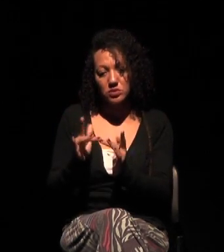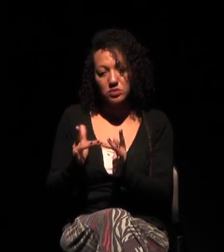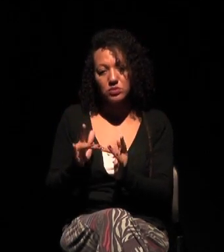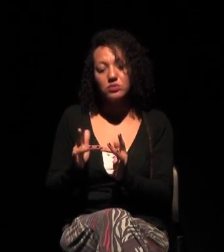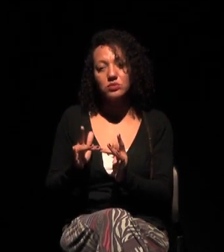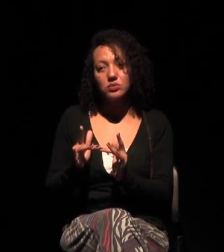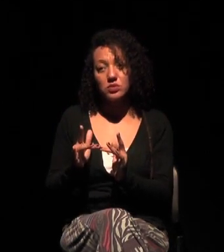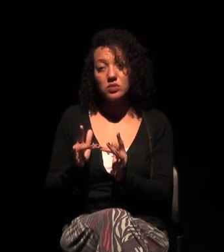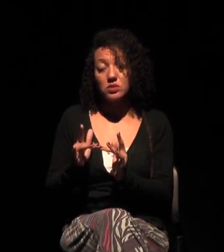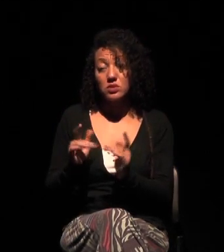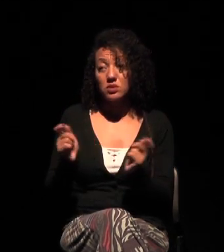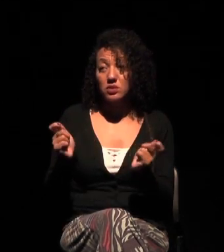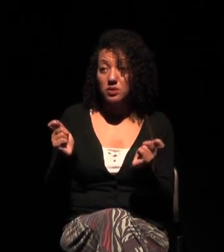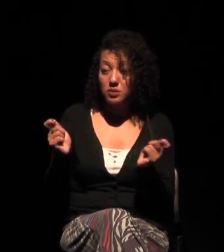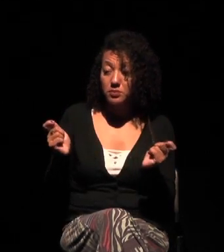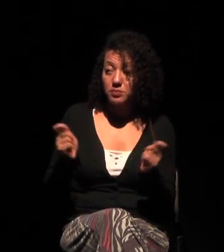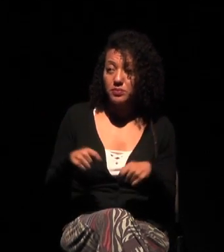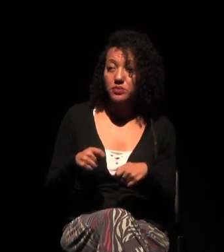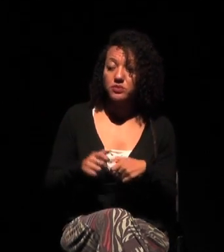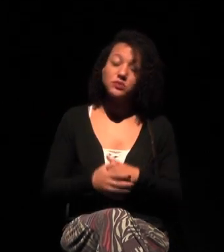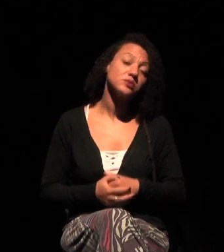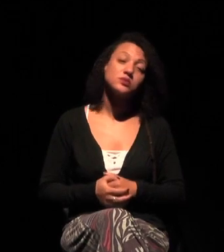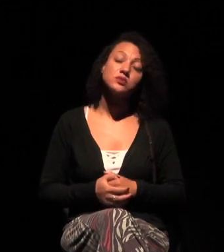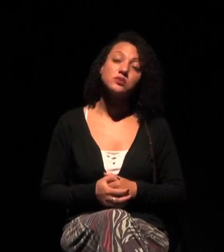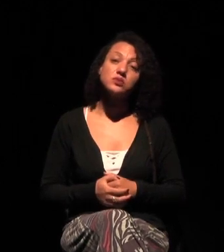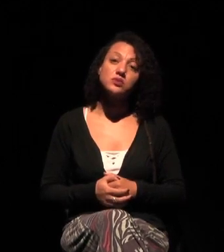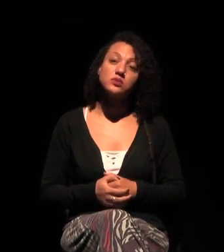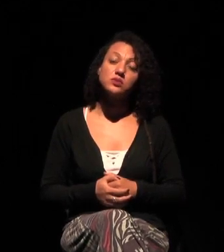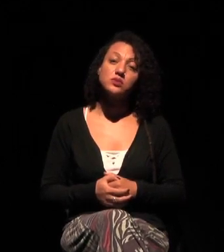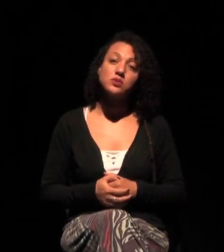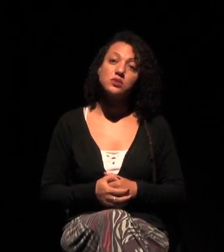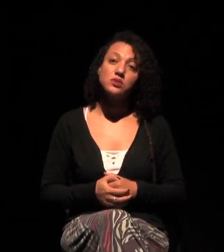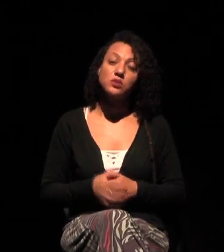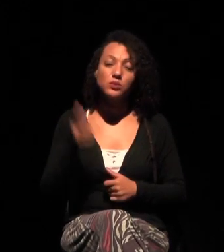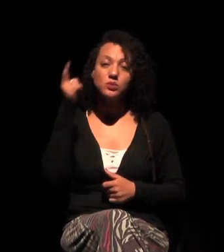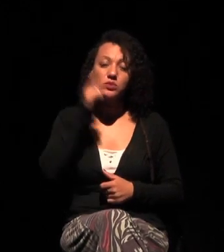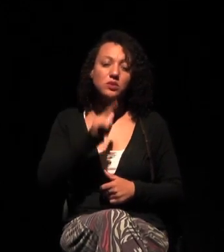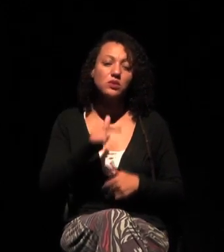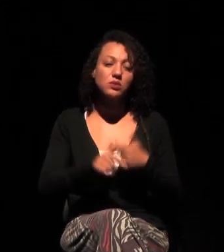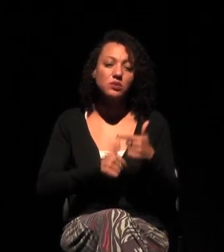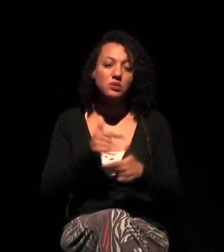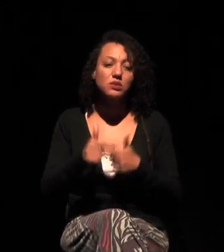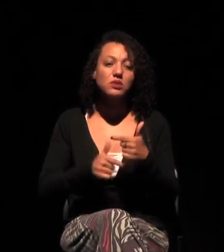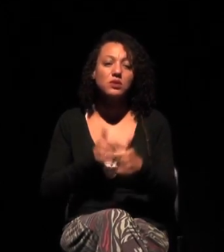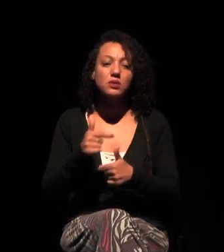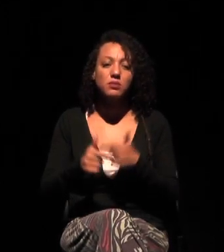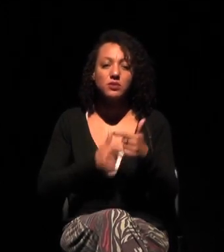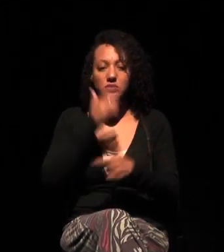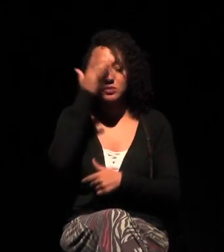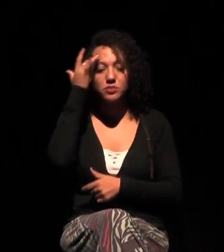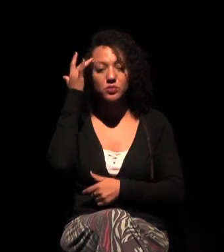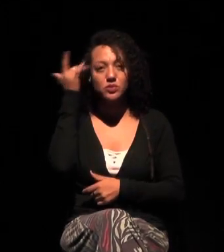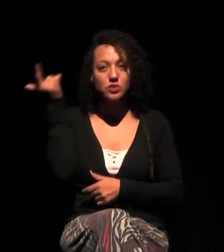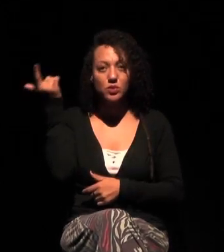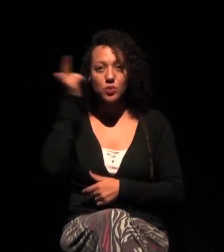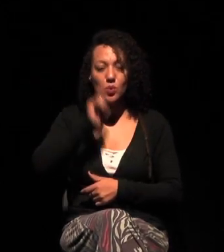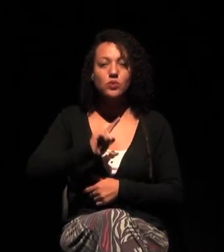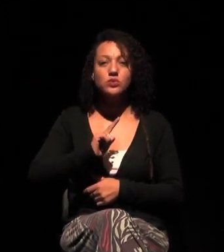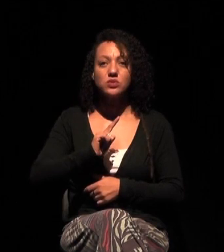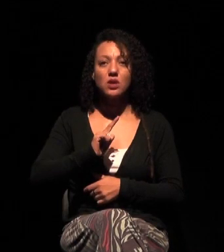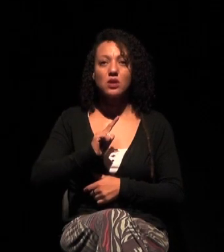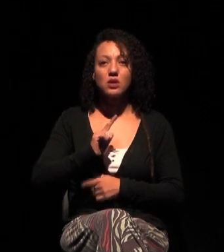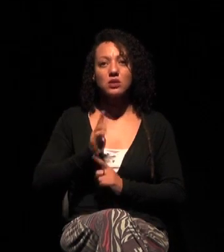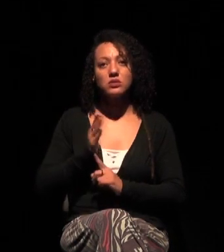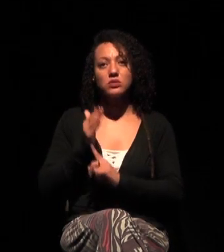possa potenciar o que obter um emprego justamento the kills concorrem para a continuação de função